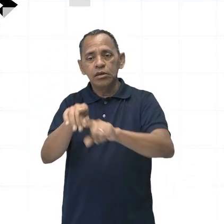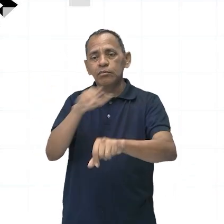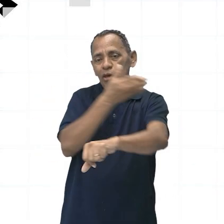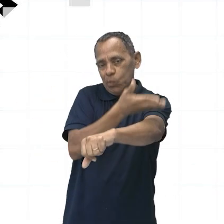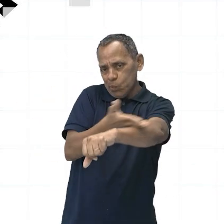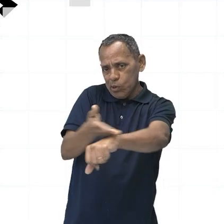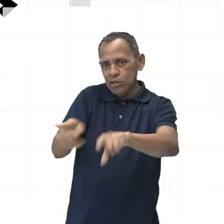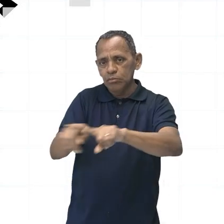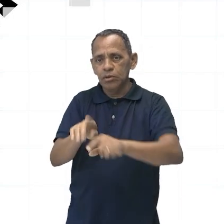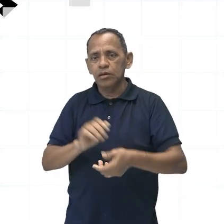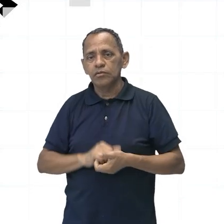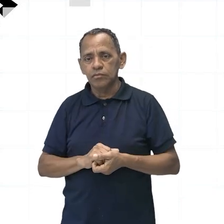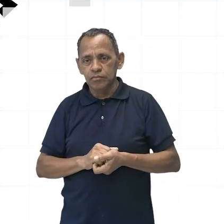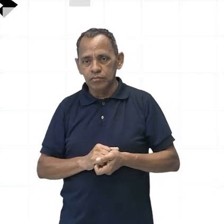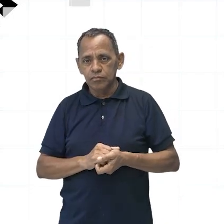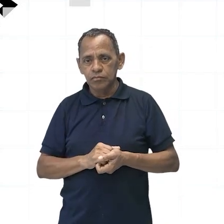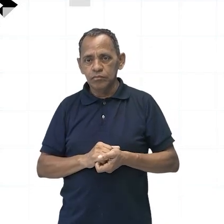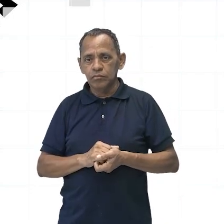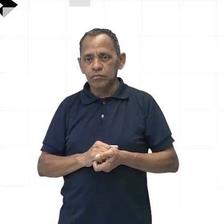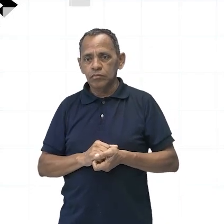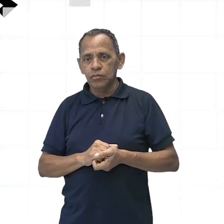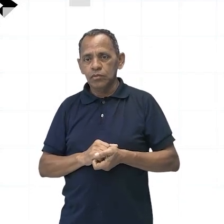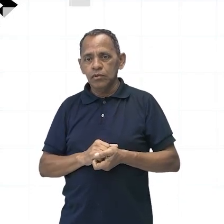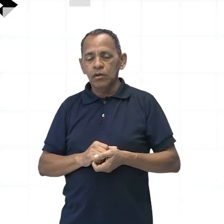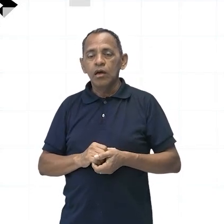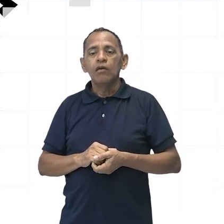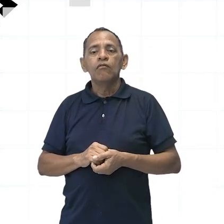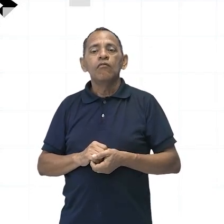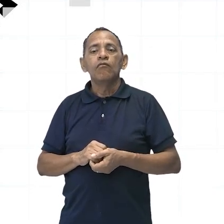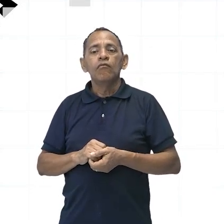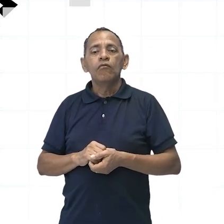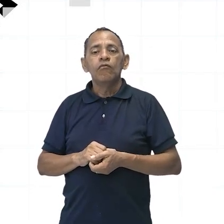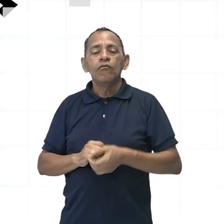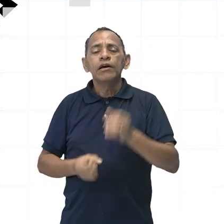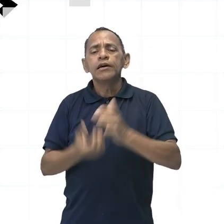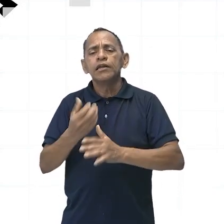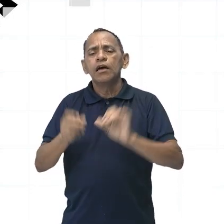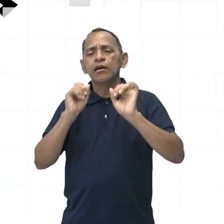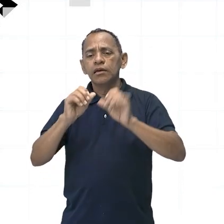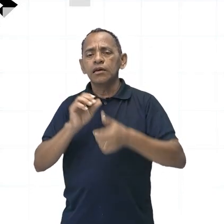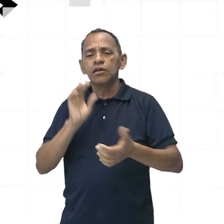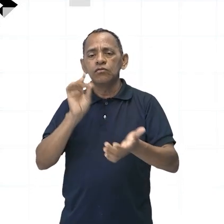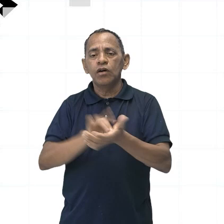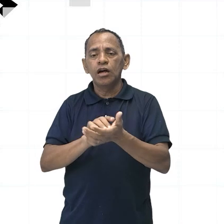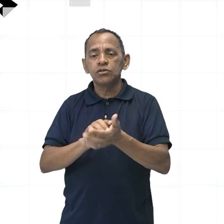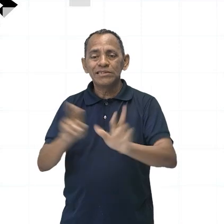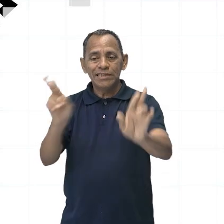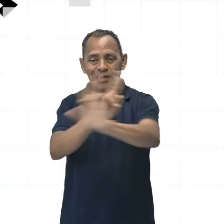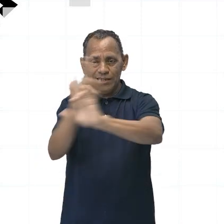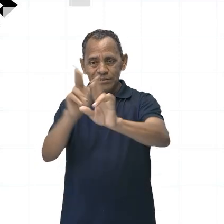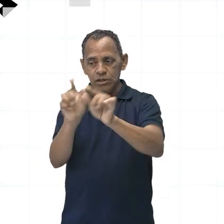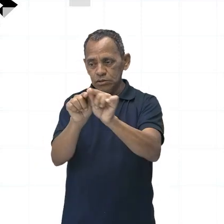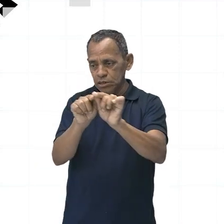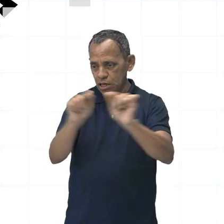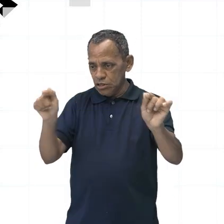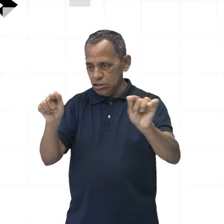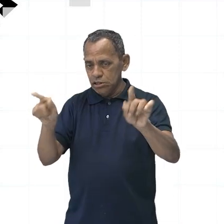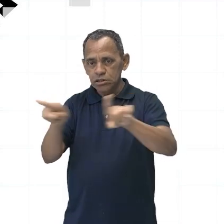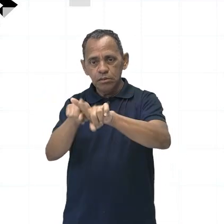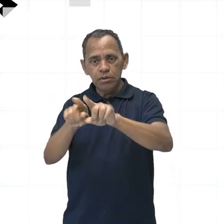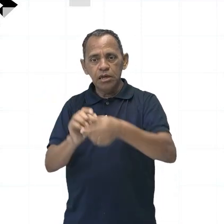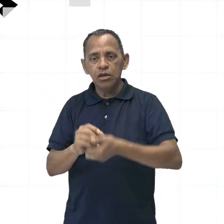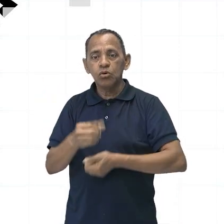branco, tá? O que ela vai criar é justamente essa associação das linhas e das